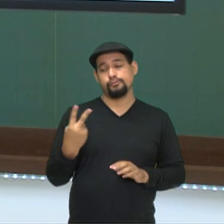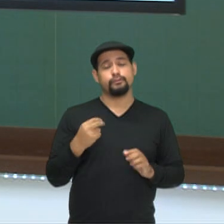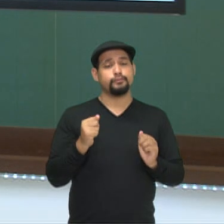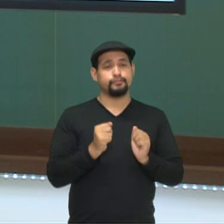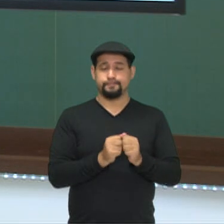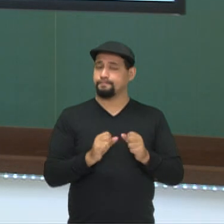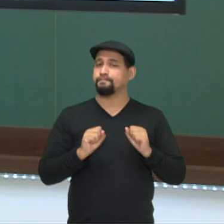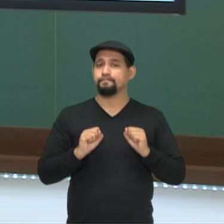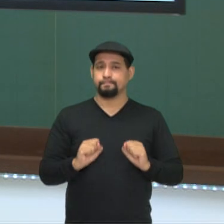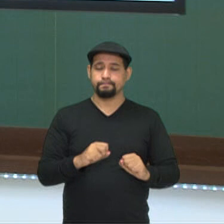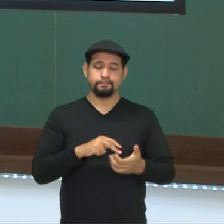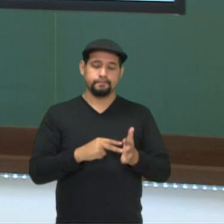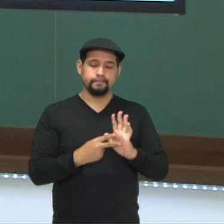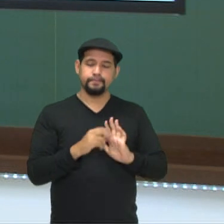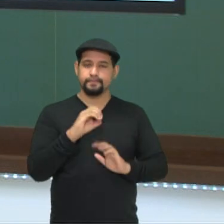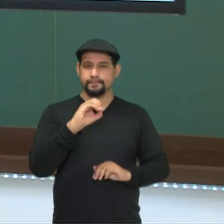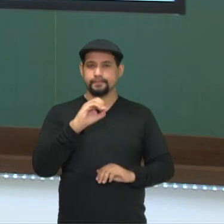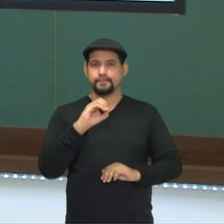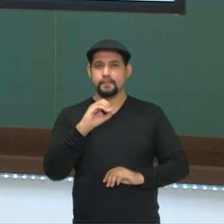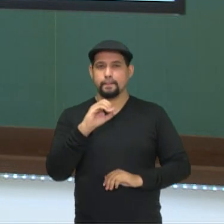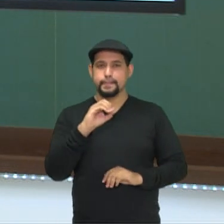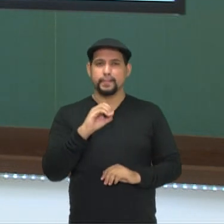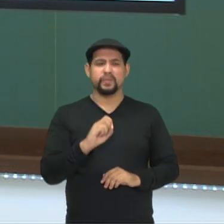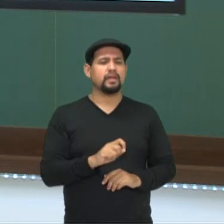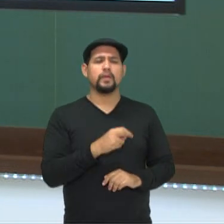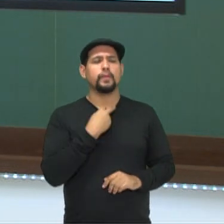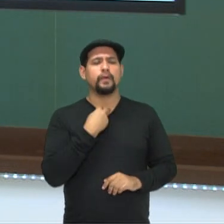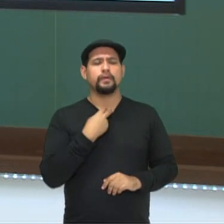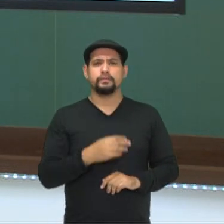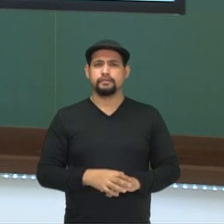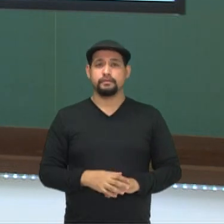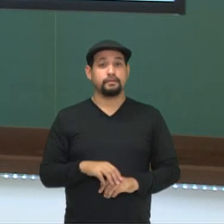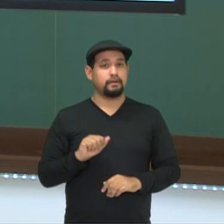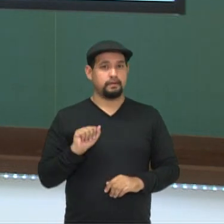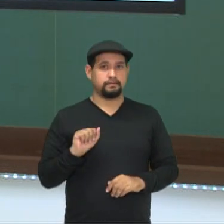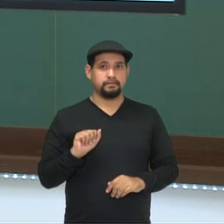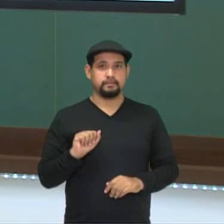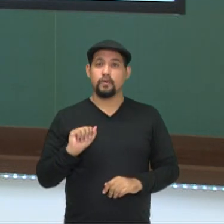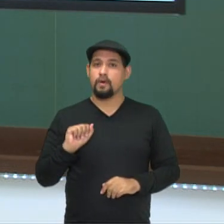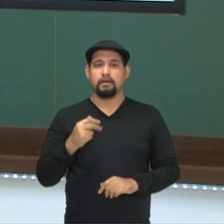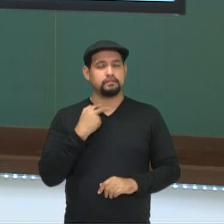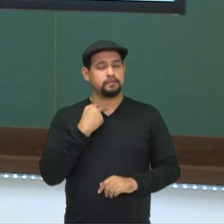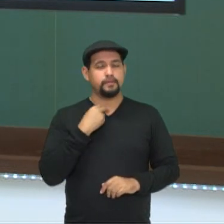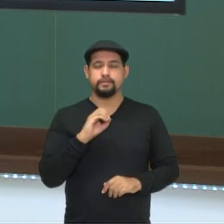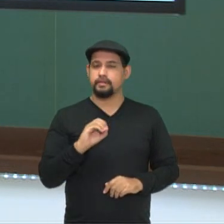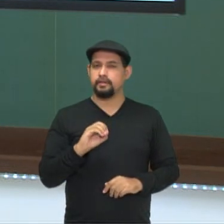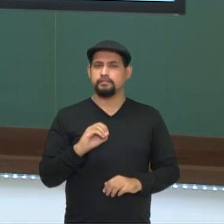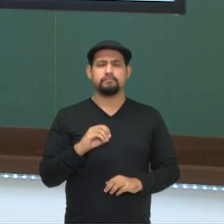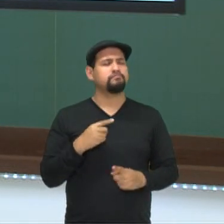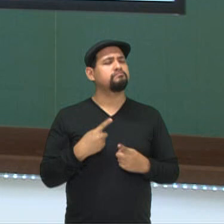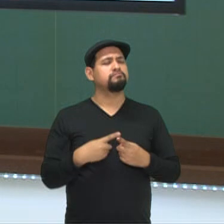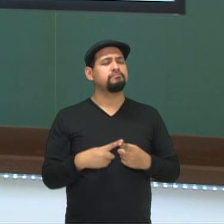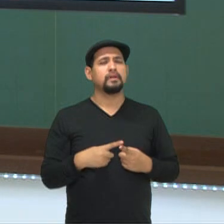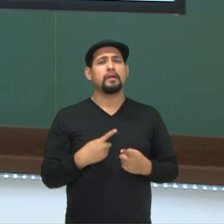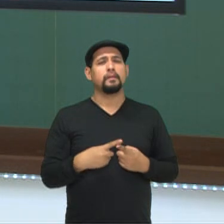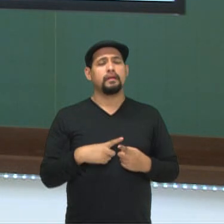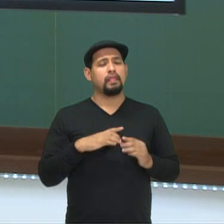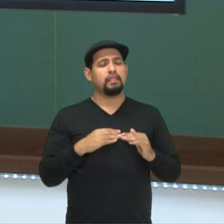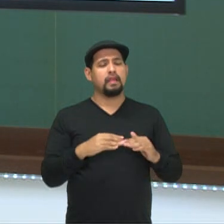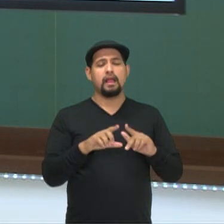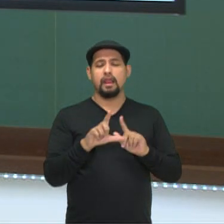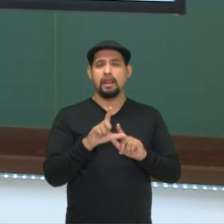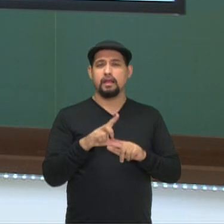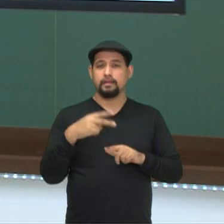ao mesmo tempo pode ser zeros quem que não podem então o ar o ar não pode ser é porque porque ele